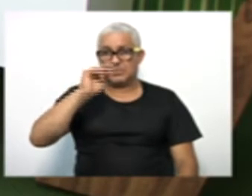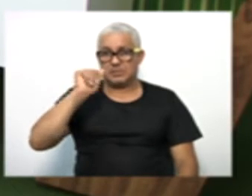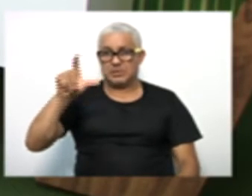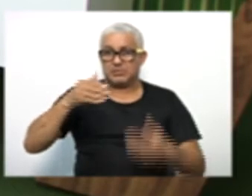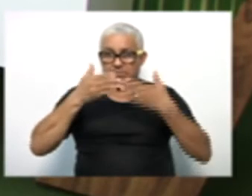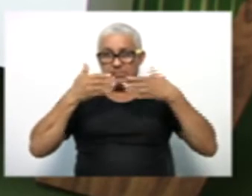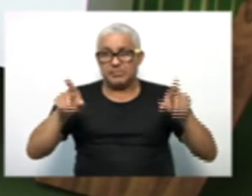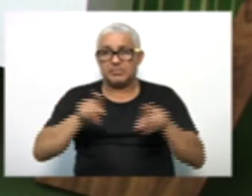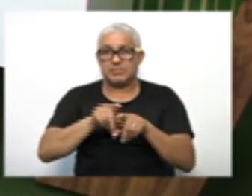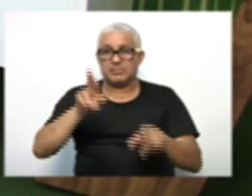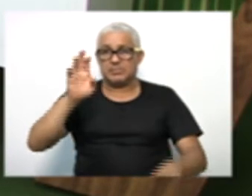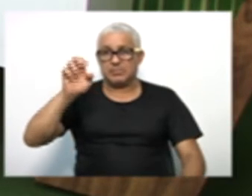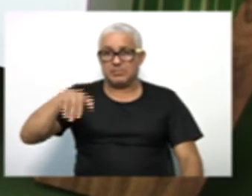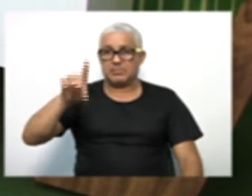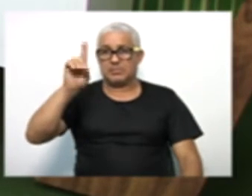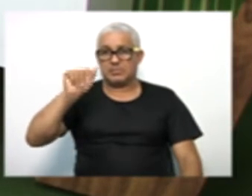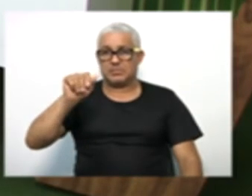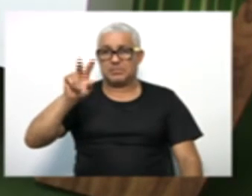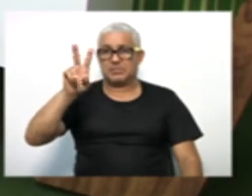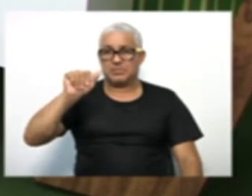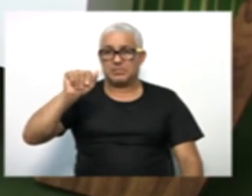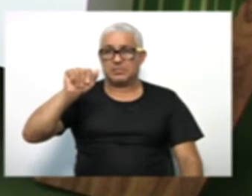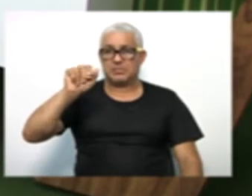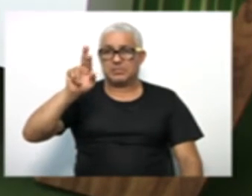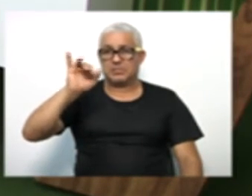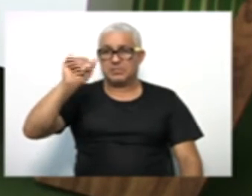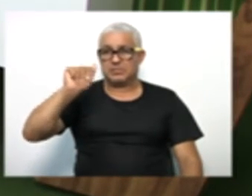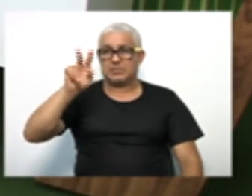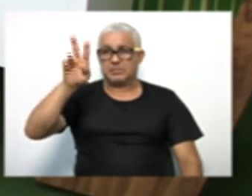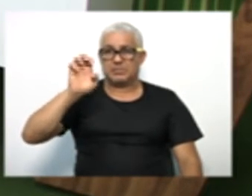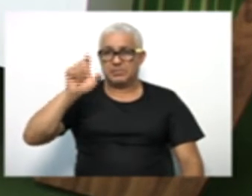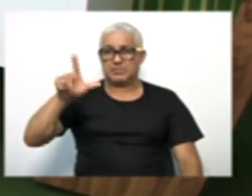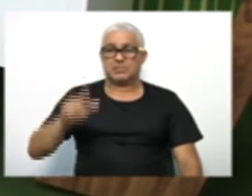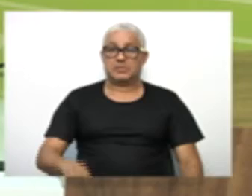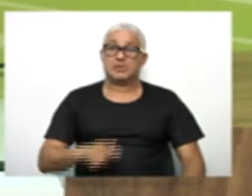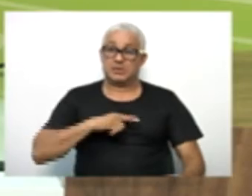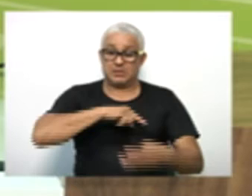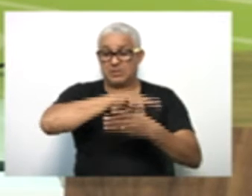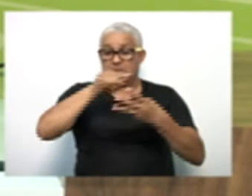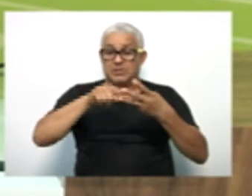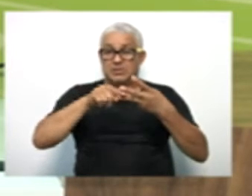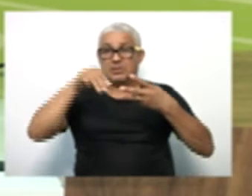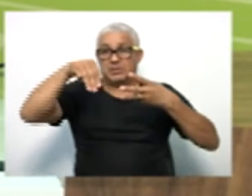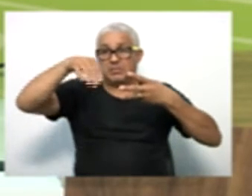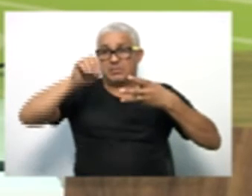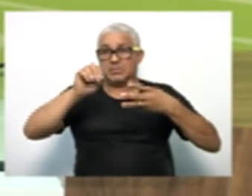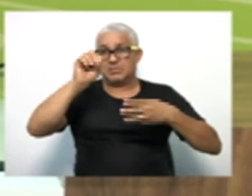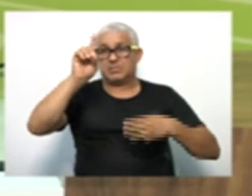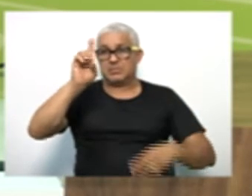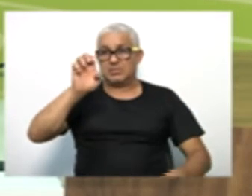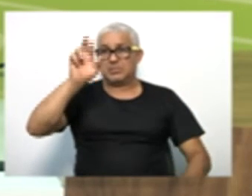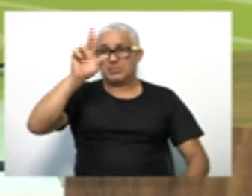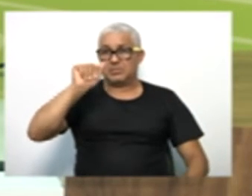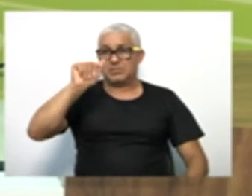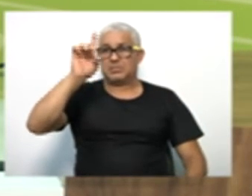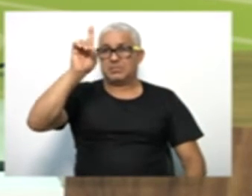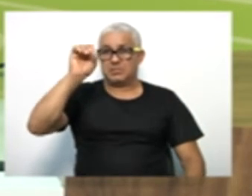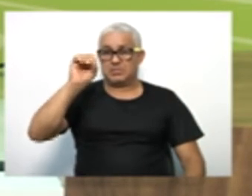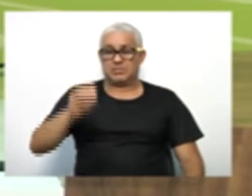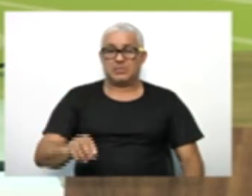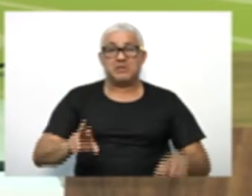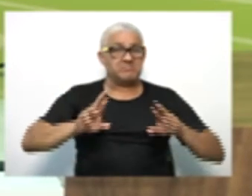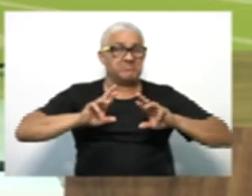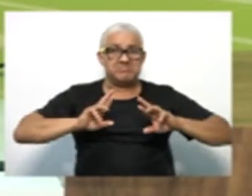né? Isso, professor. E no meio, que seria o moderado, que está ali, ele tende ele é indiferente ao